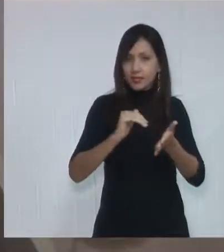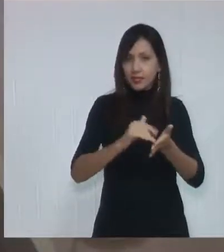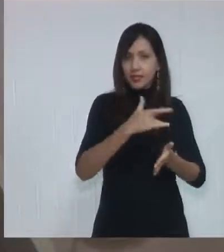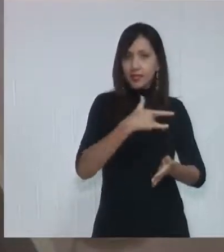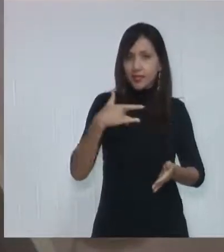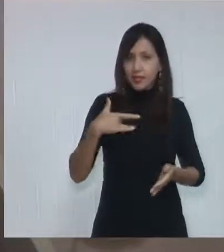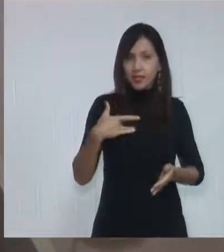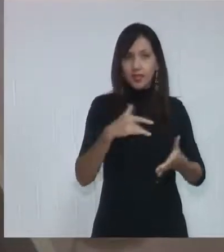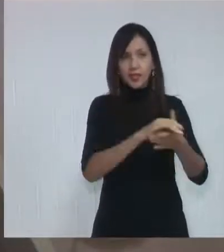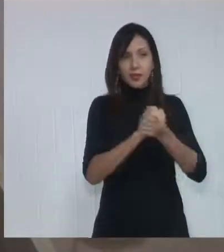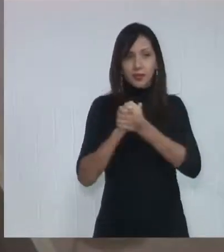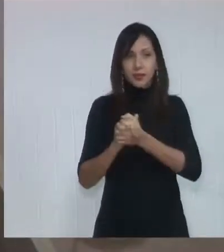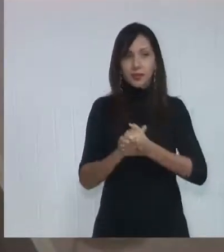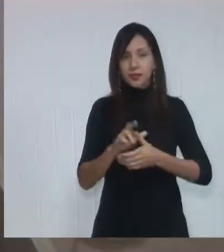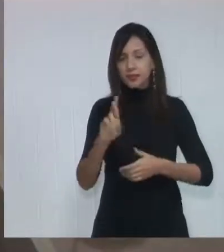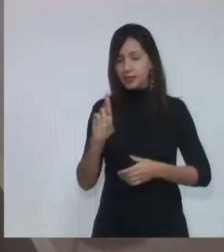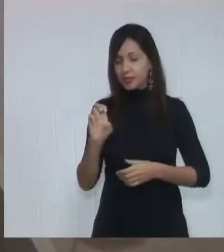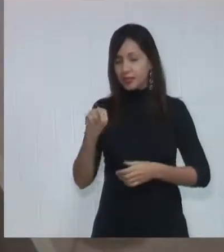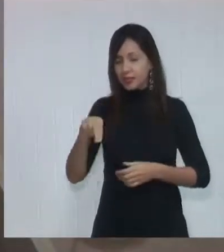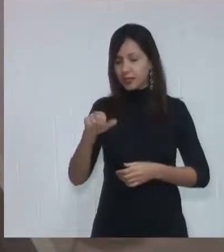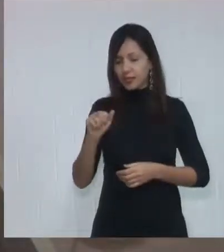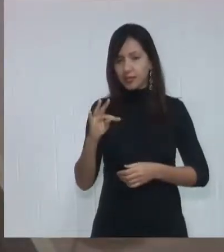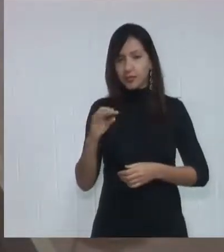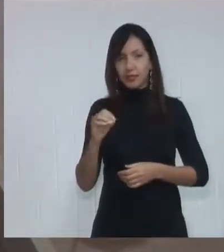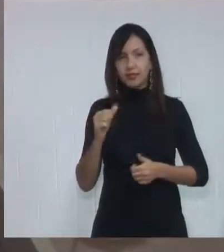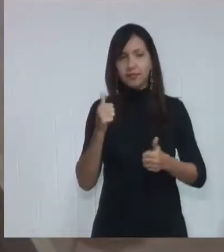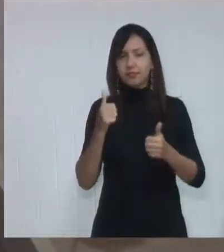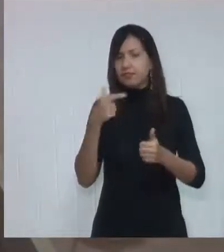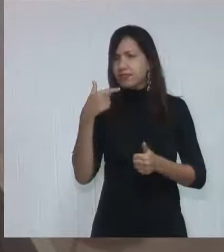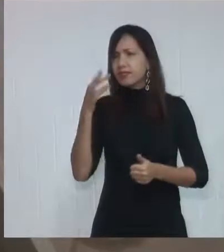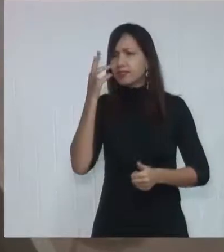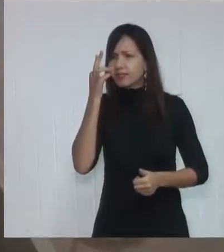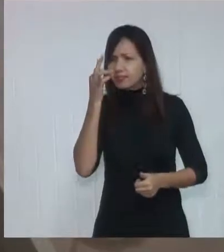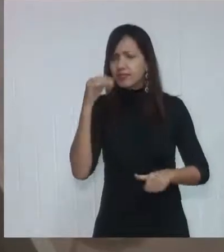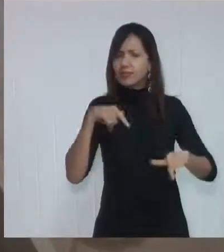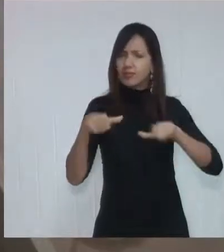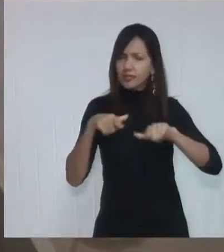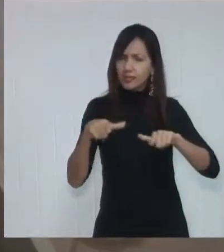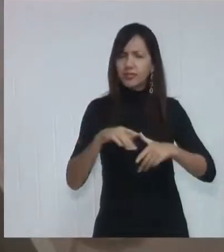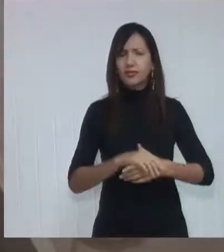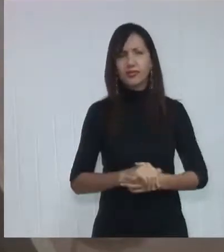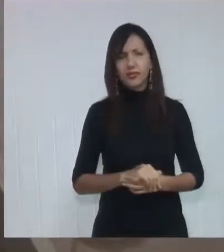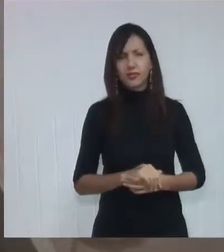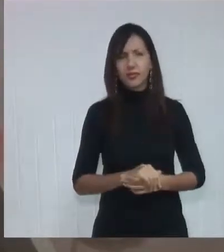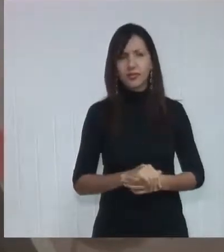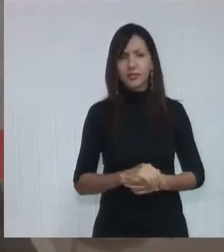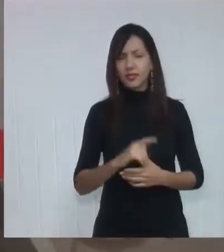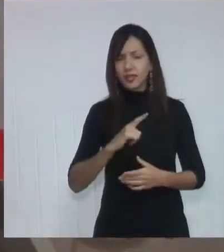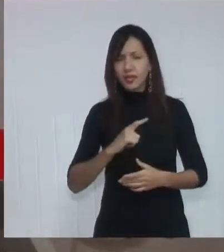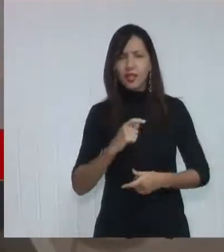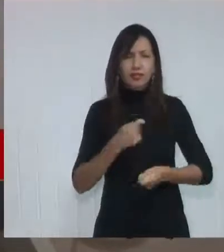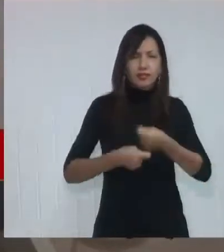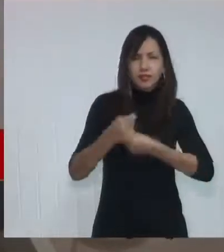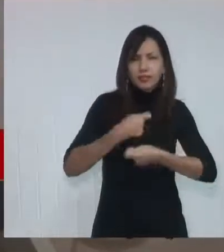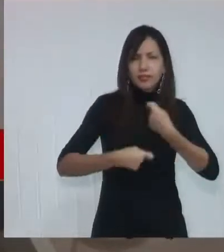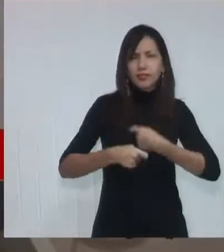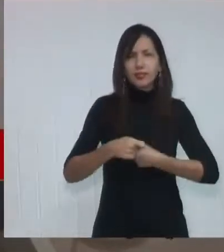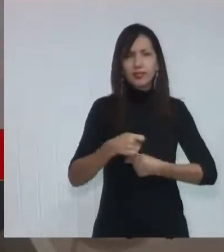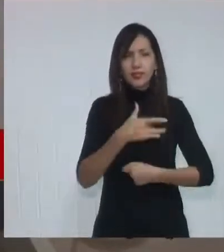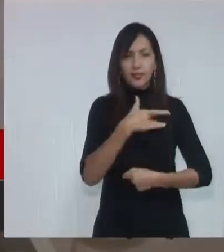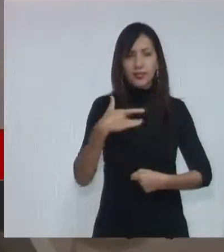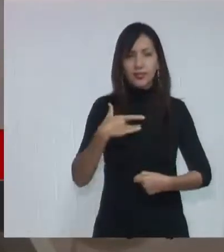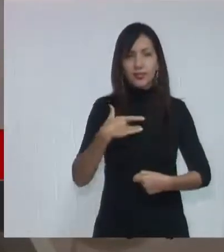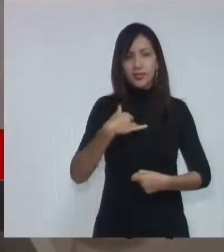parabenizo aqui o Renato Cacho, que tem acompanhado muito de perto o trabalho, é uma gestão de saúde preventiva